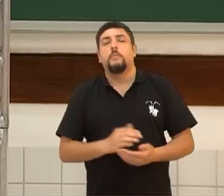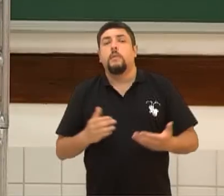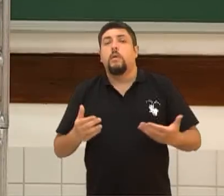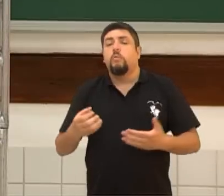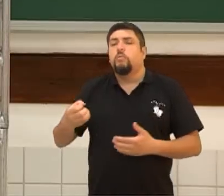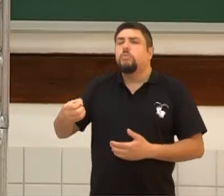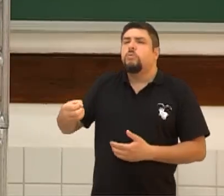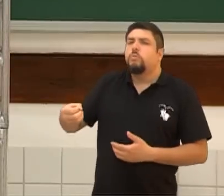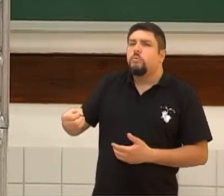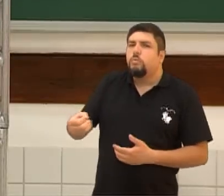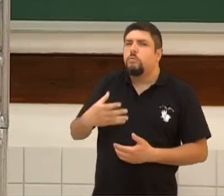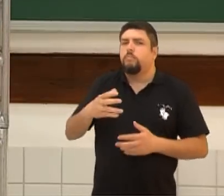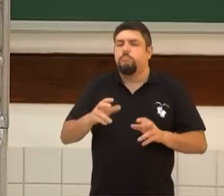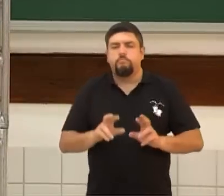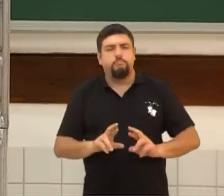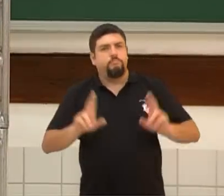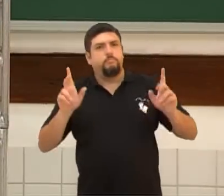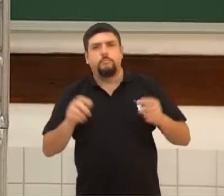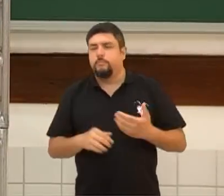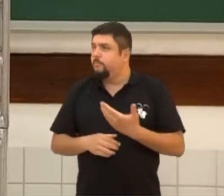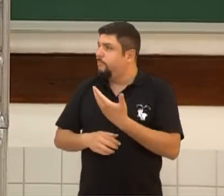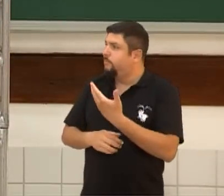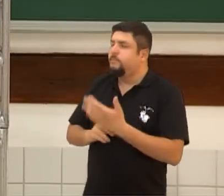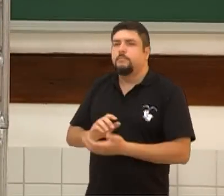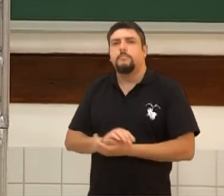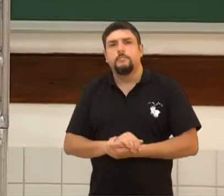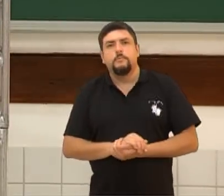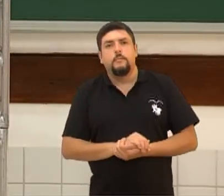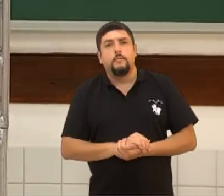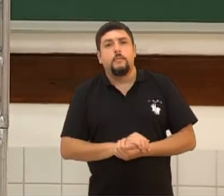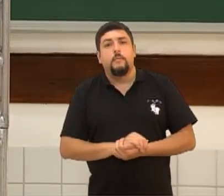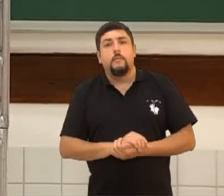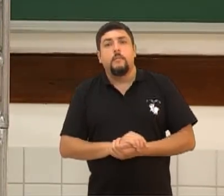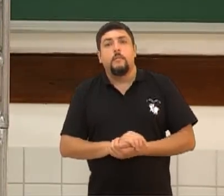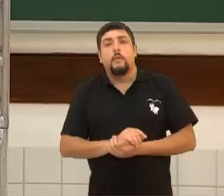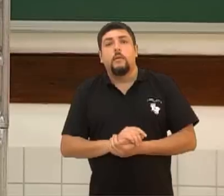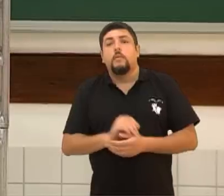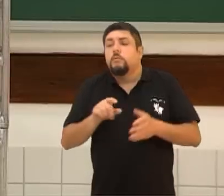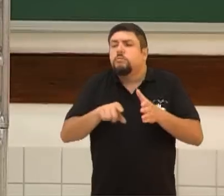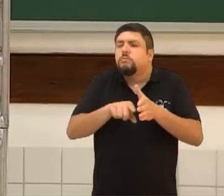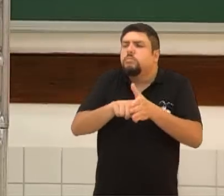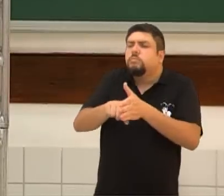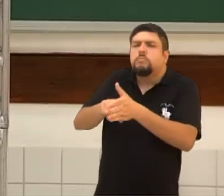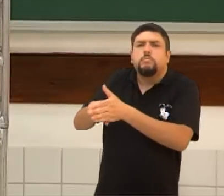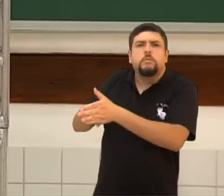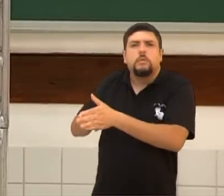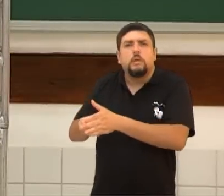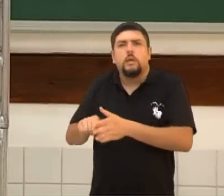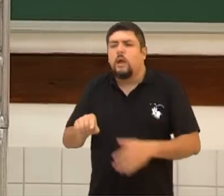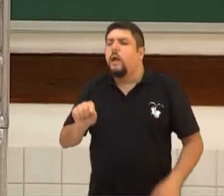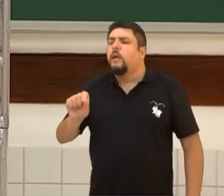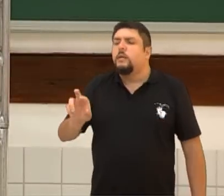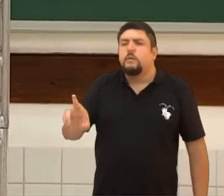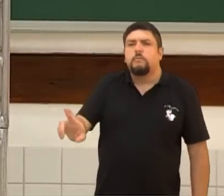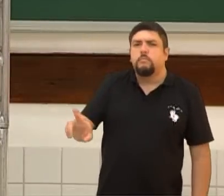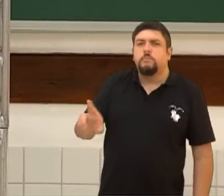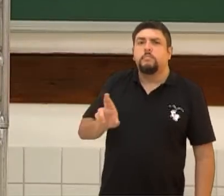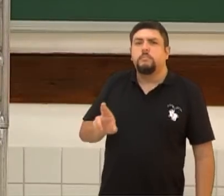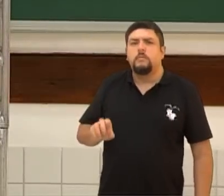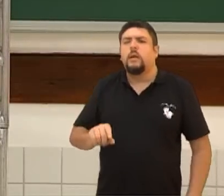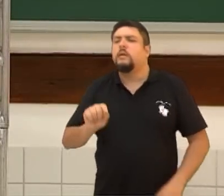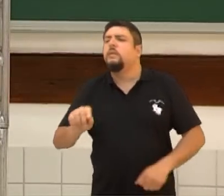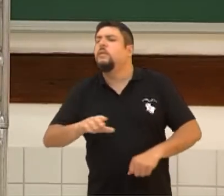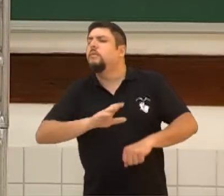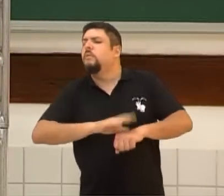então preste atenção aqui, né? Os entrevistados deveriam responder quem eles consideram que são os responsáveis por essa